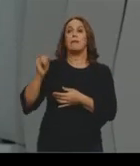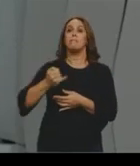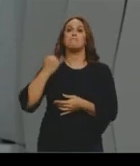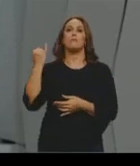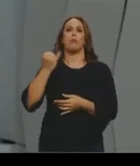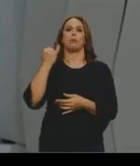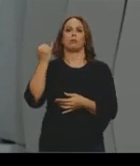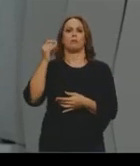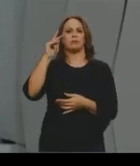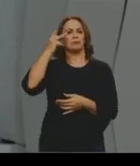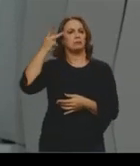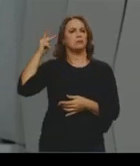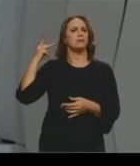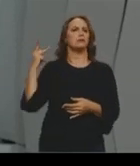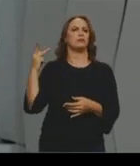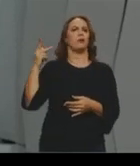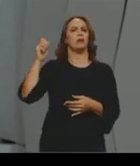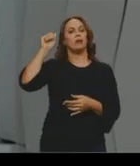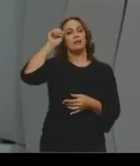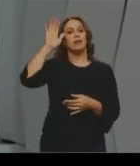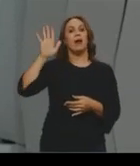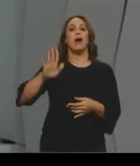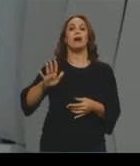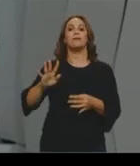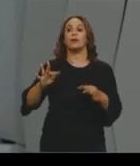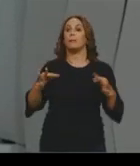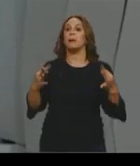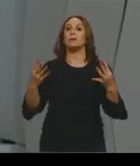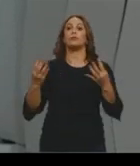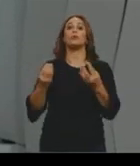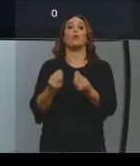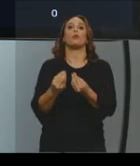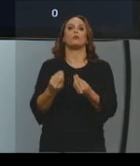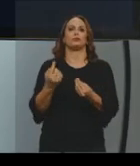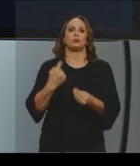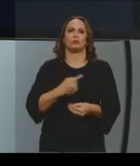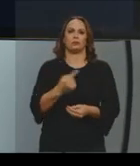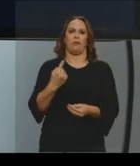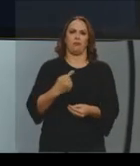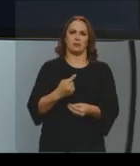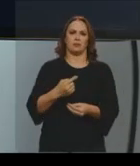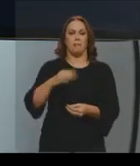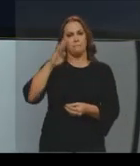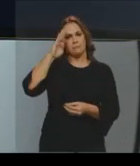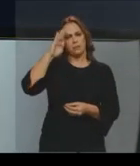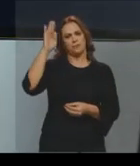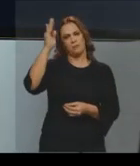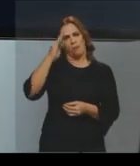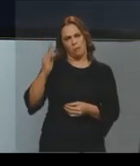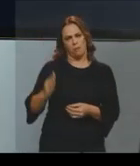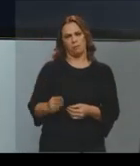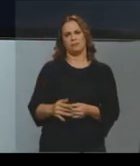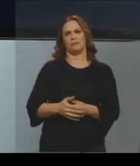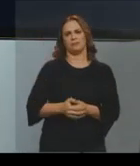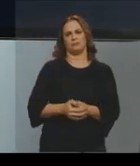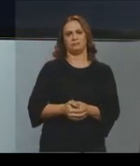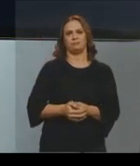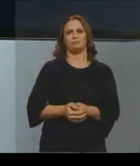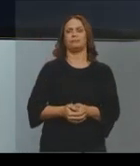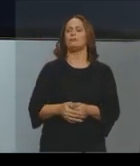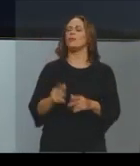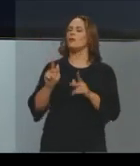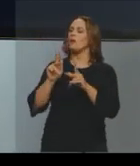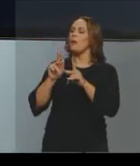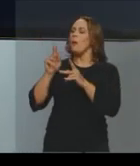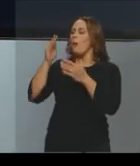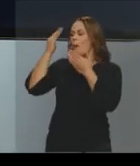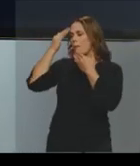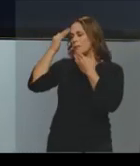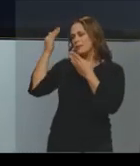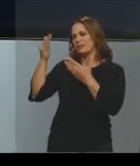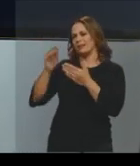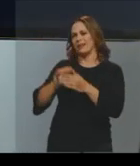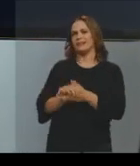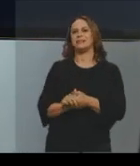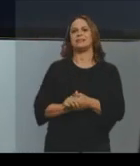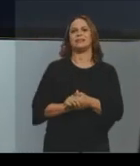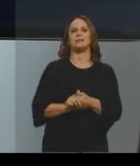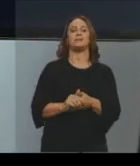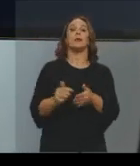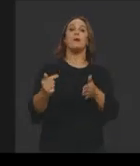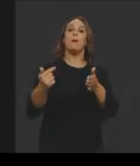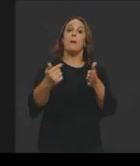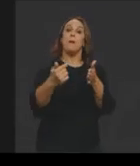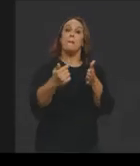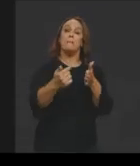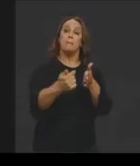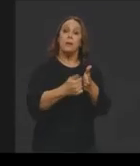todos nós, né? Obrigada, professora Viviane. Vamos para a próxima. Nossa próxima pergunta também é professor Leonardo. O